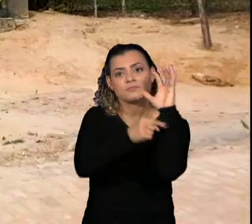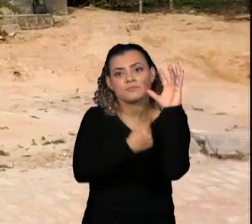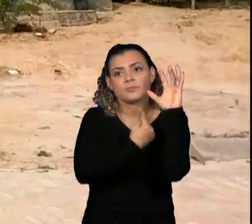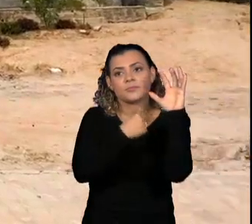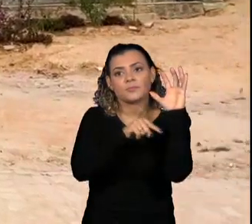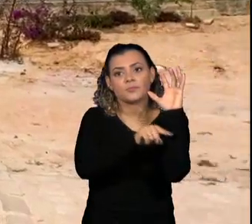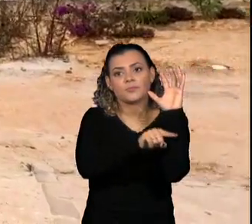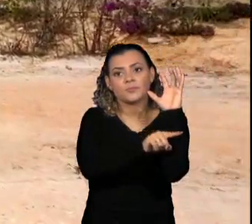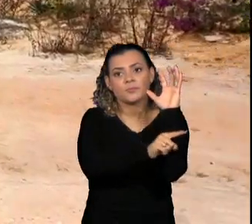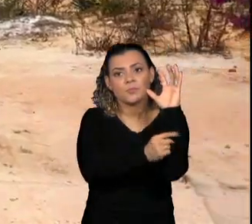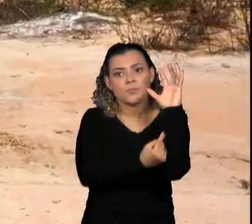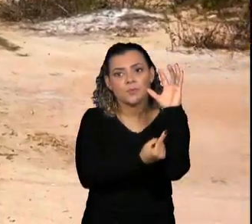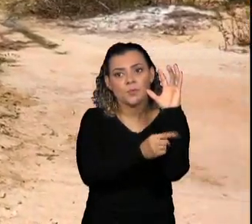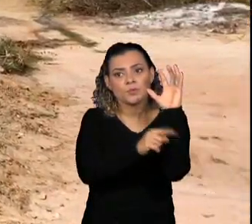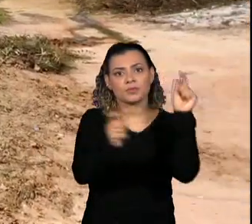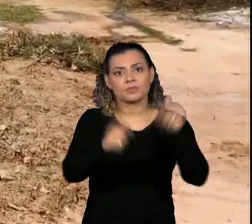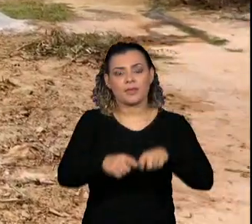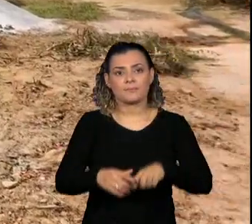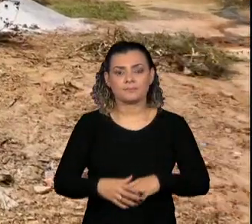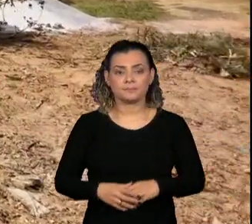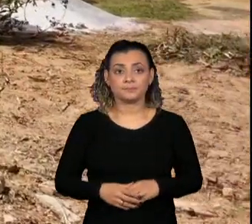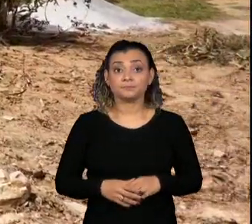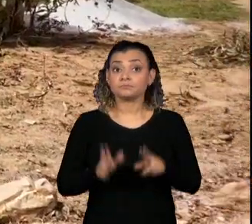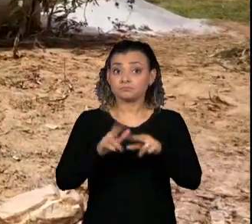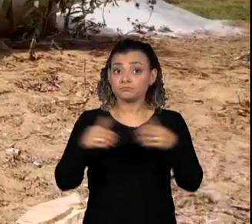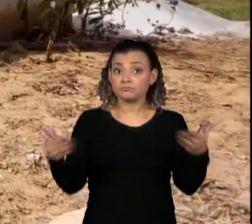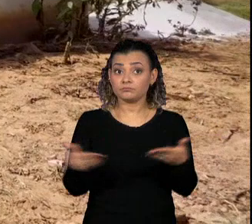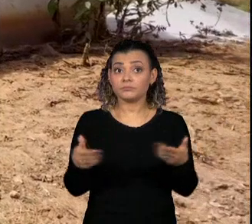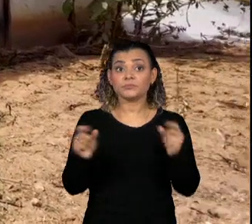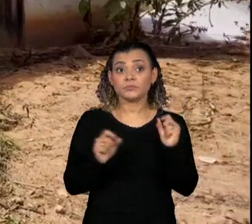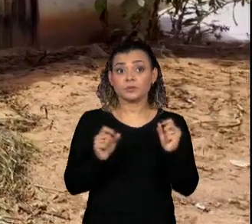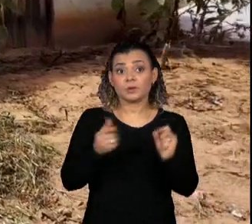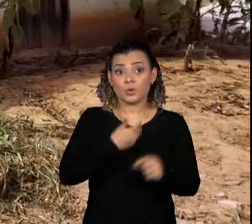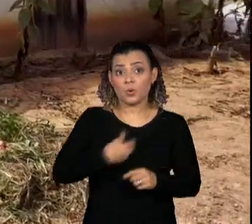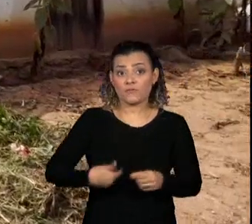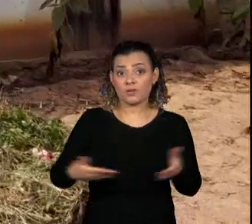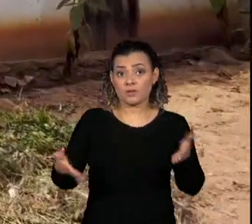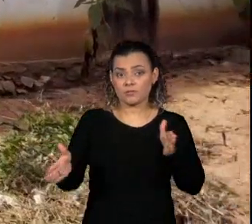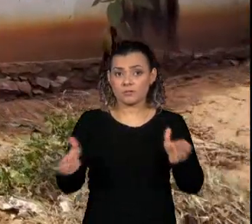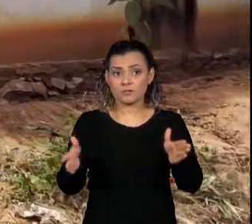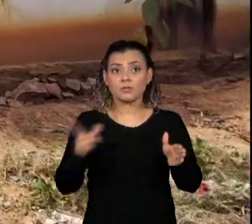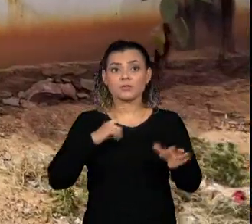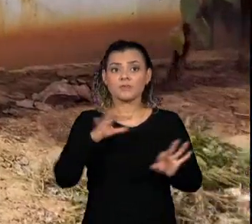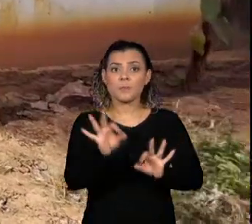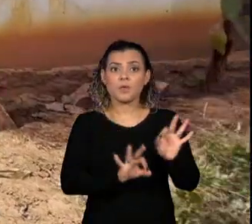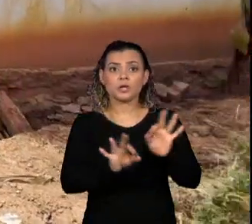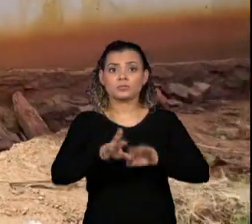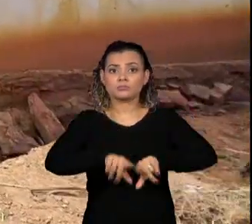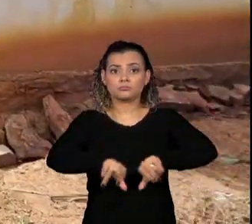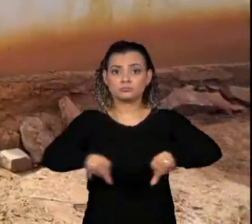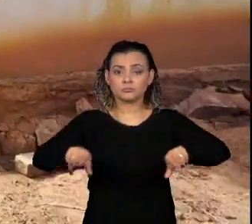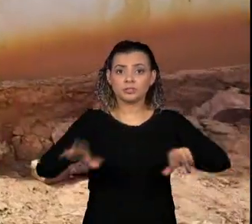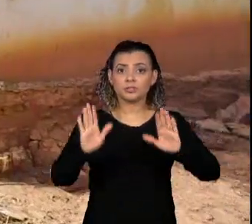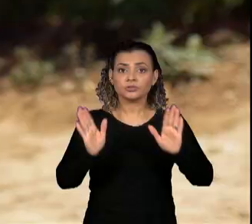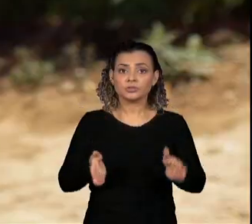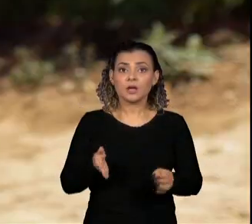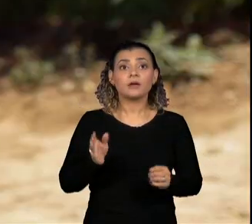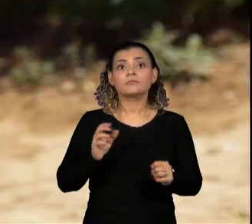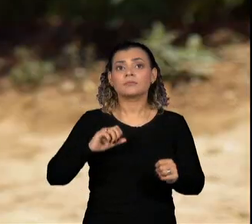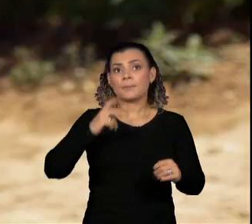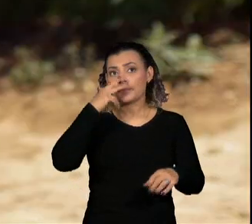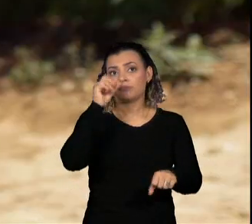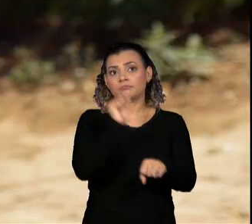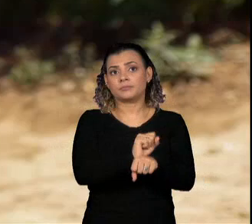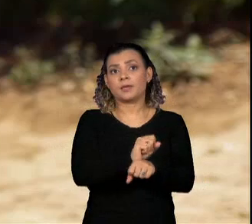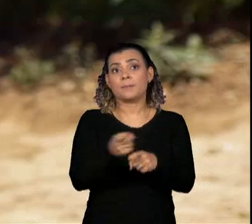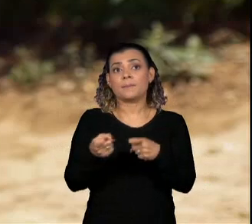Que era antes para hoje, a gente vê que logo desse governo teve muitas coisas, projeto mesmo, que foi trancado, né?